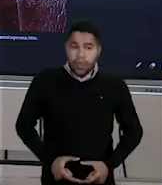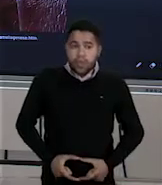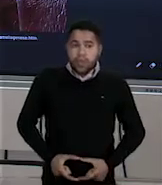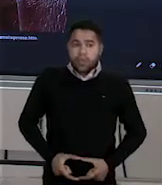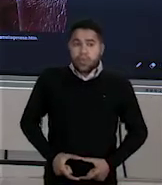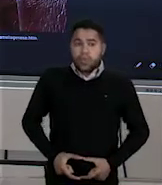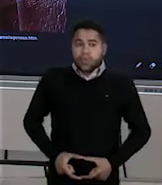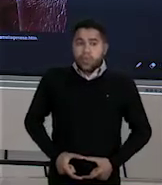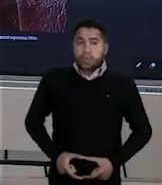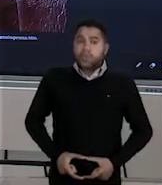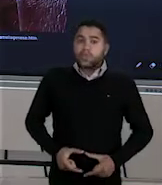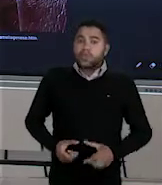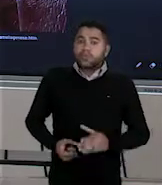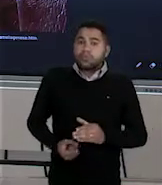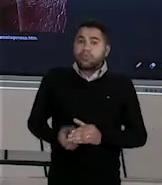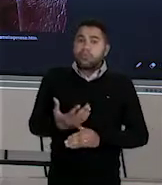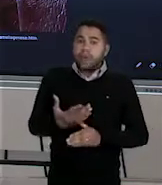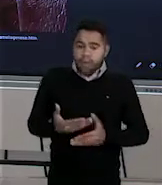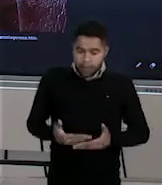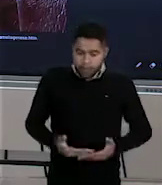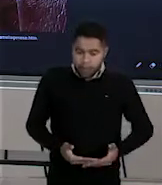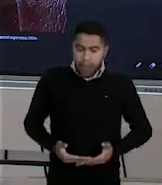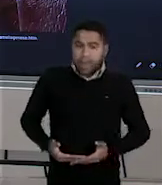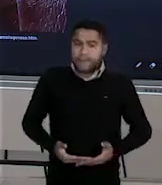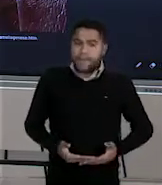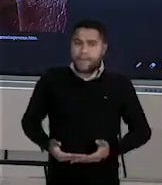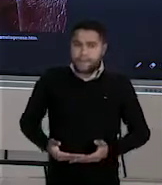e originará um bebê,